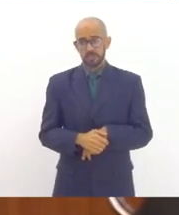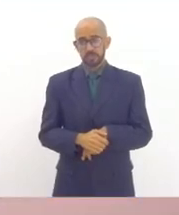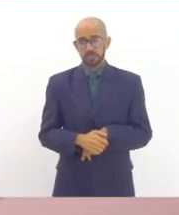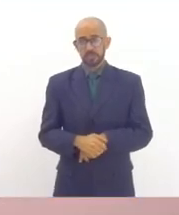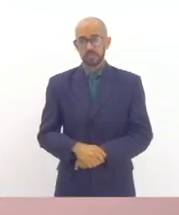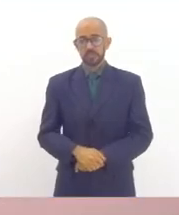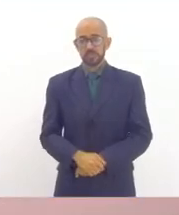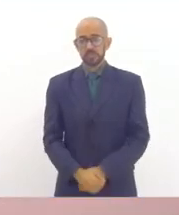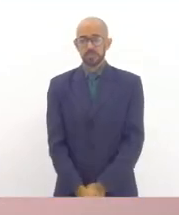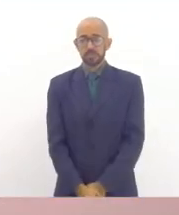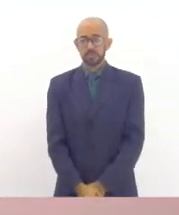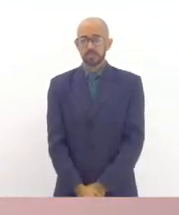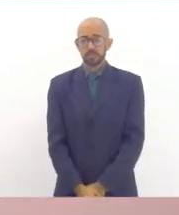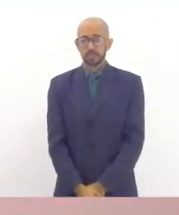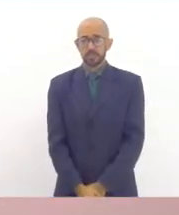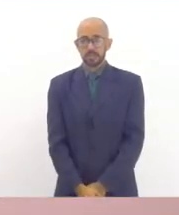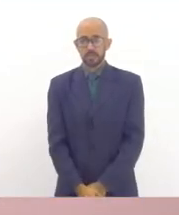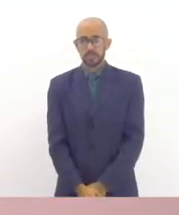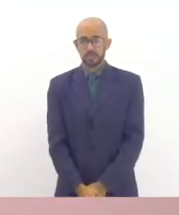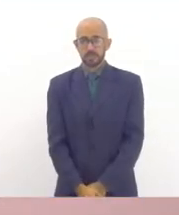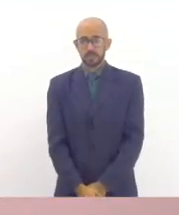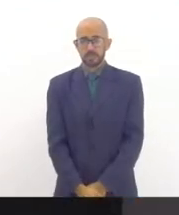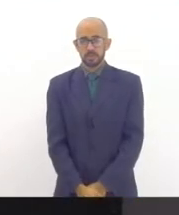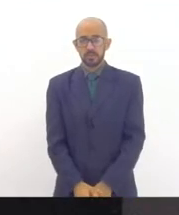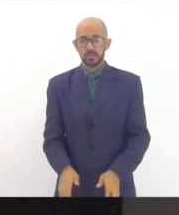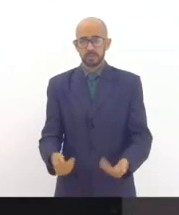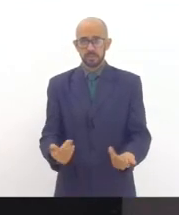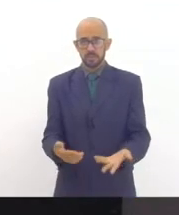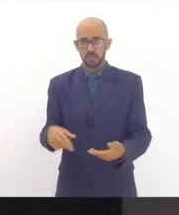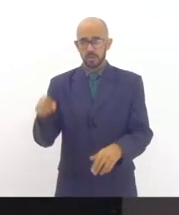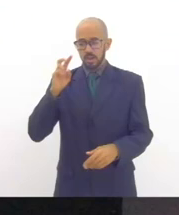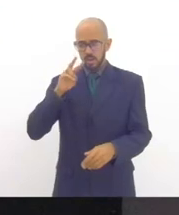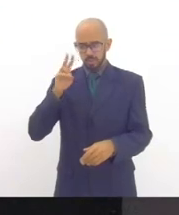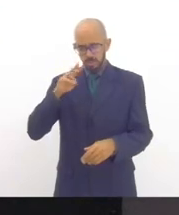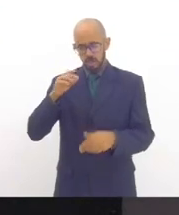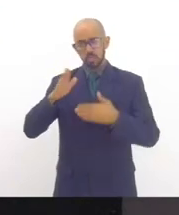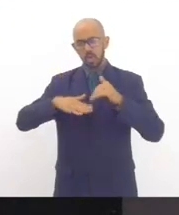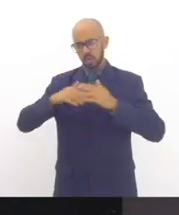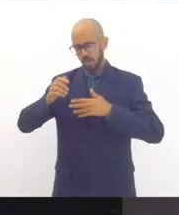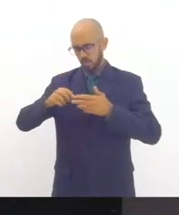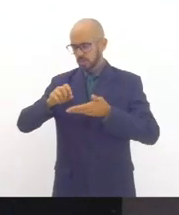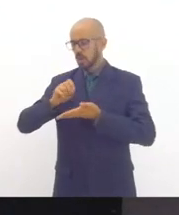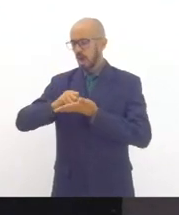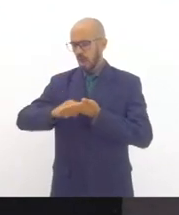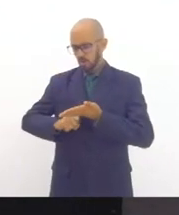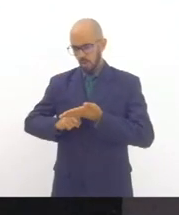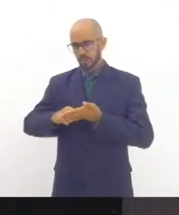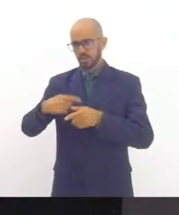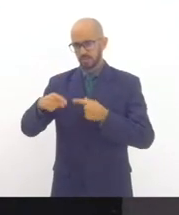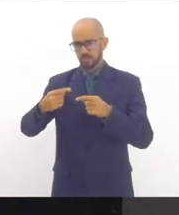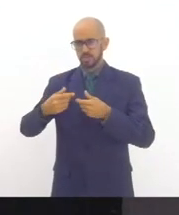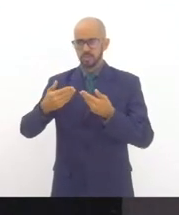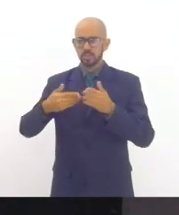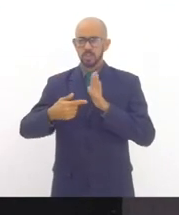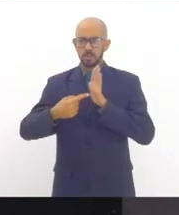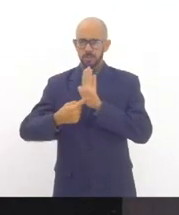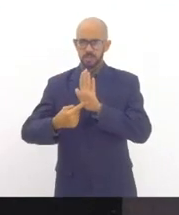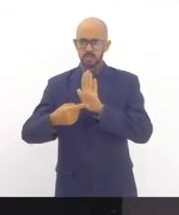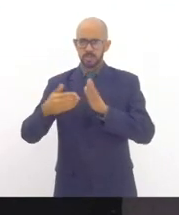Ai, me fugiu. Não tem problema, professora Maria Clementina. A senhora se lembrando, a senhora anota, e depois eu te passo a palavra para apresentar essa proposta. Tá bom?